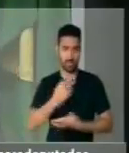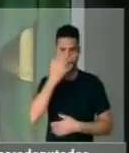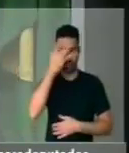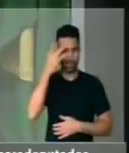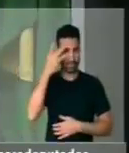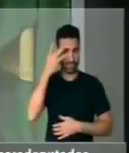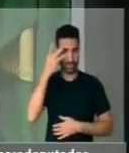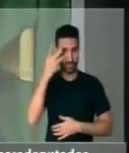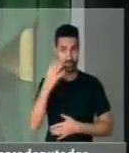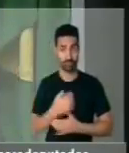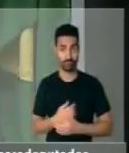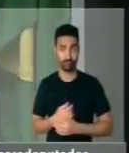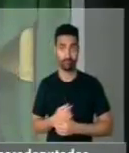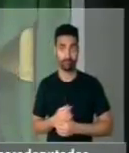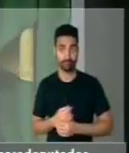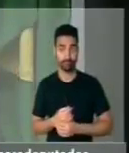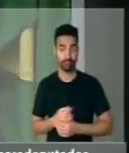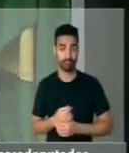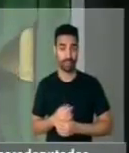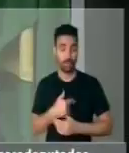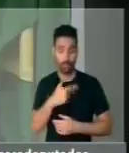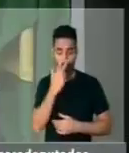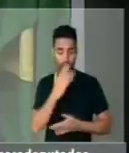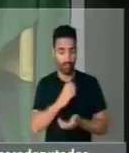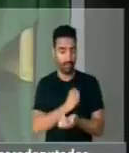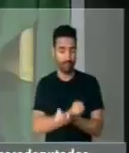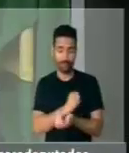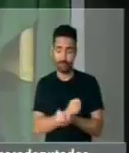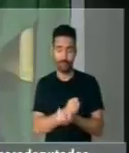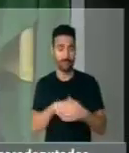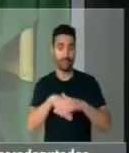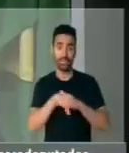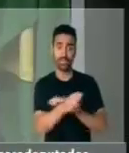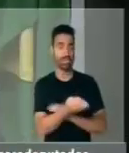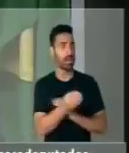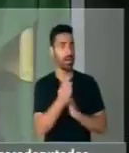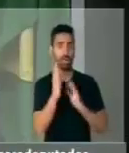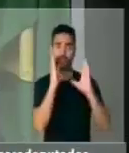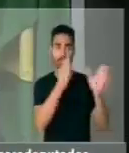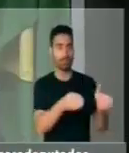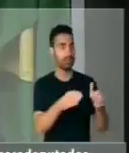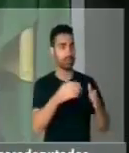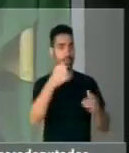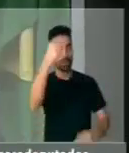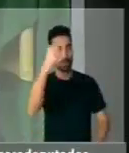É a escravidão que leva a máquina. Você está em frente de